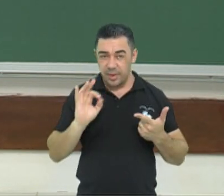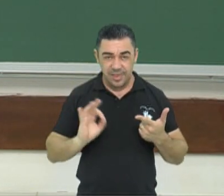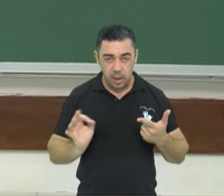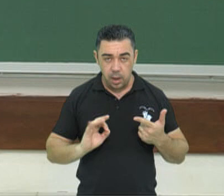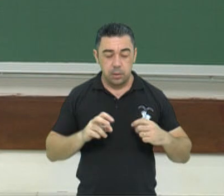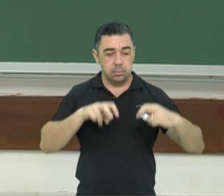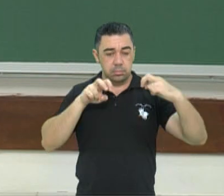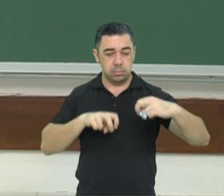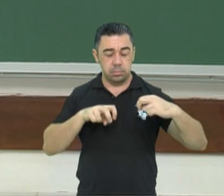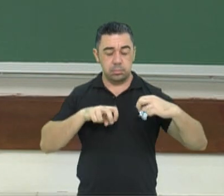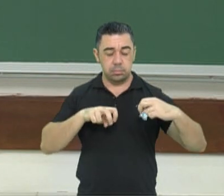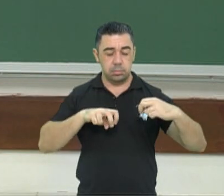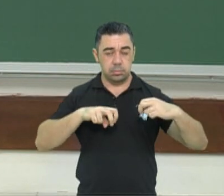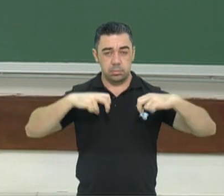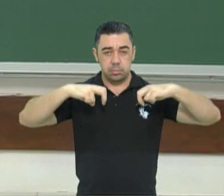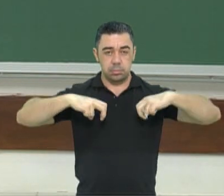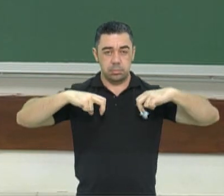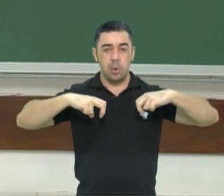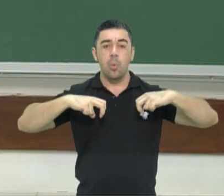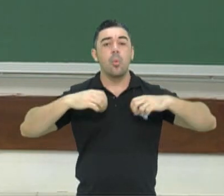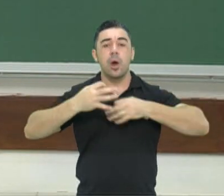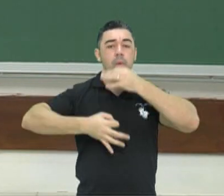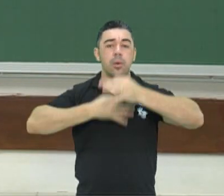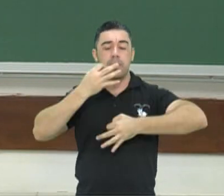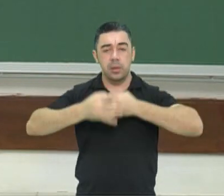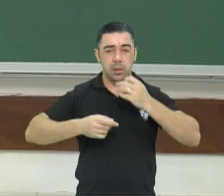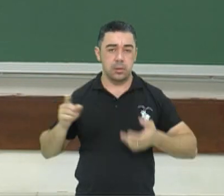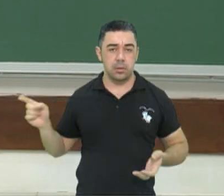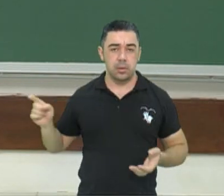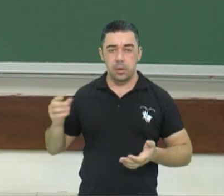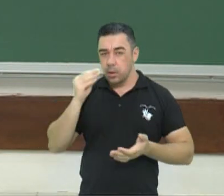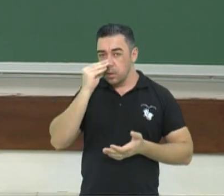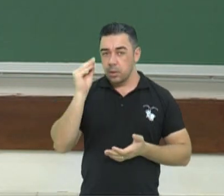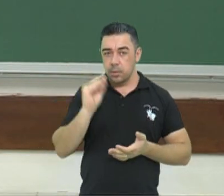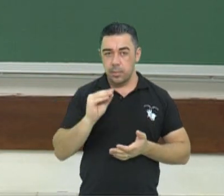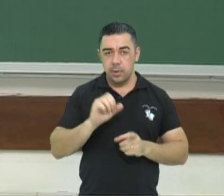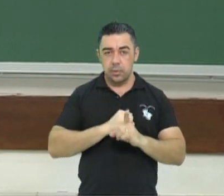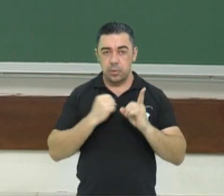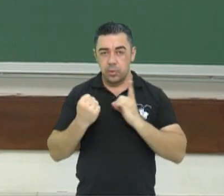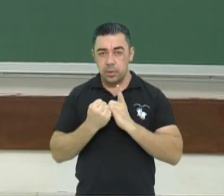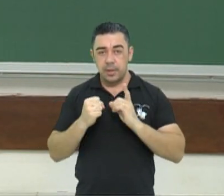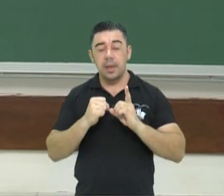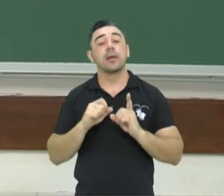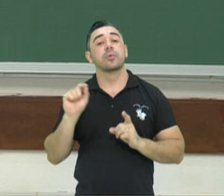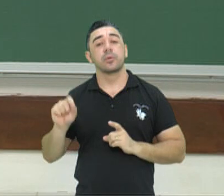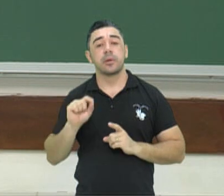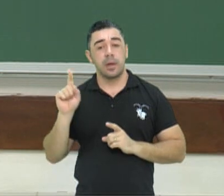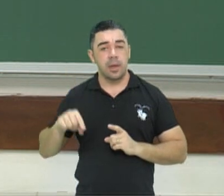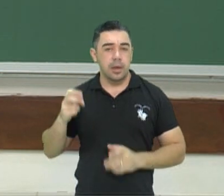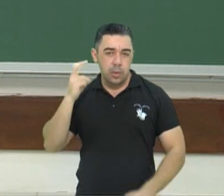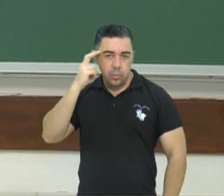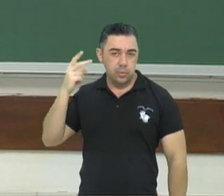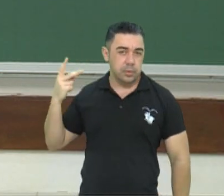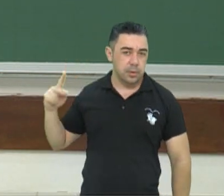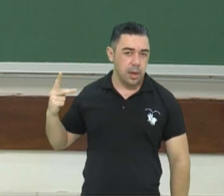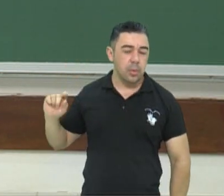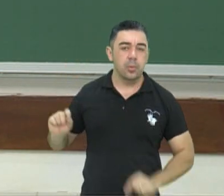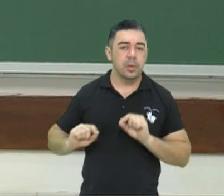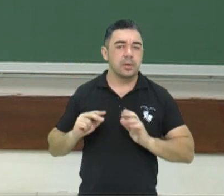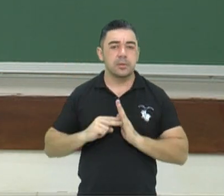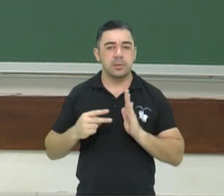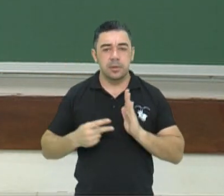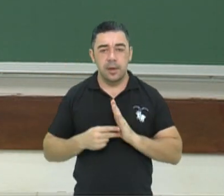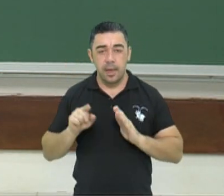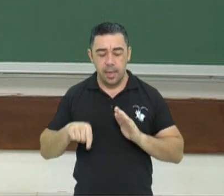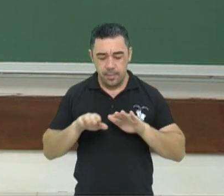um de frente para o outro. Qual a argumentação é essa? Quando ela fala do desprezo da sociedade ocidental, na cultura dela,